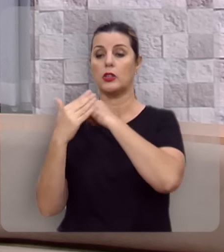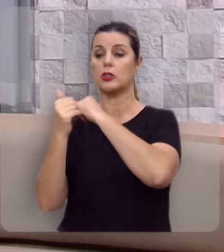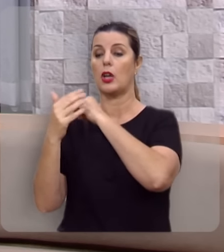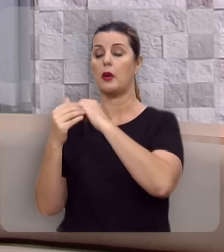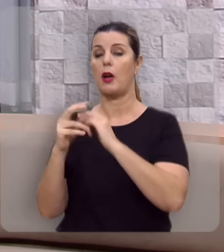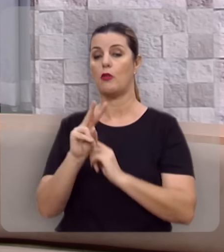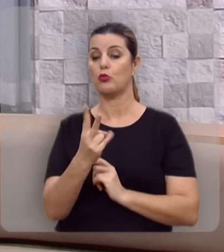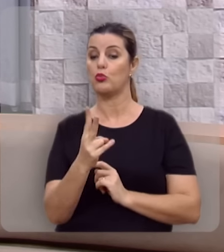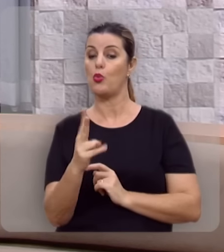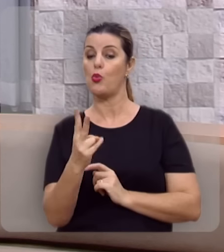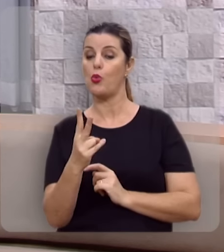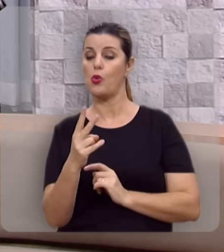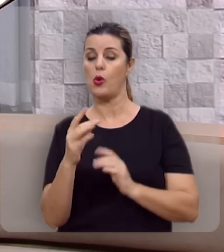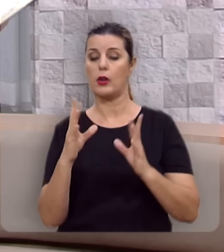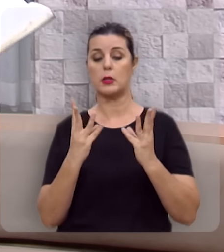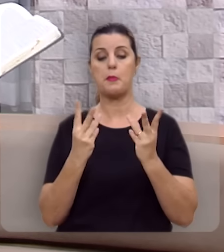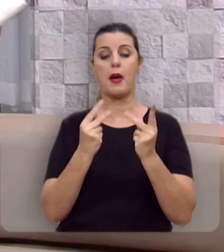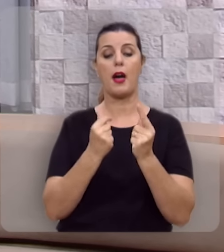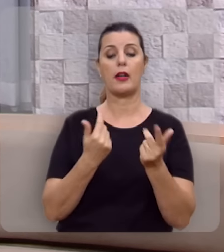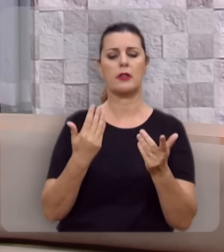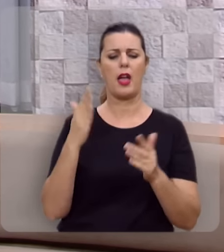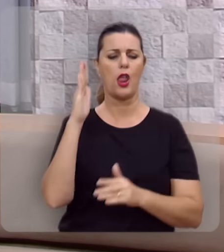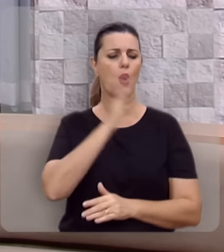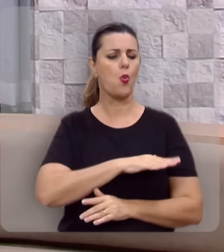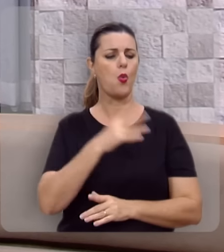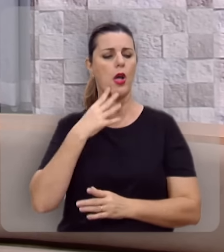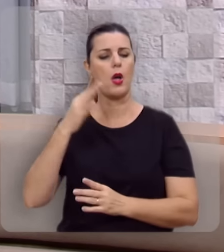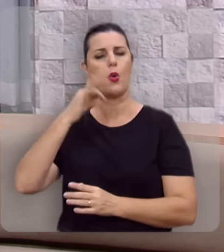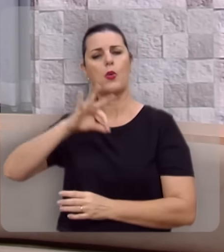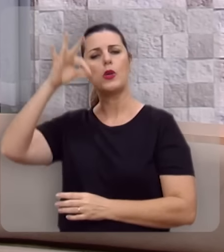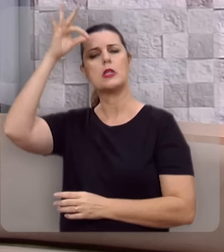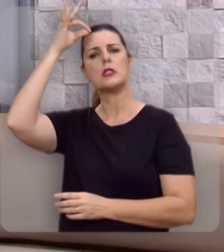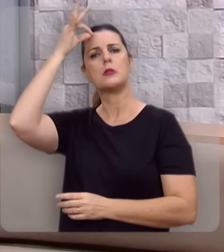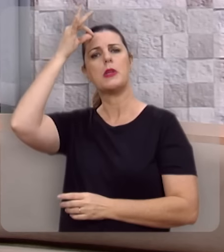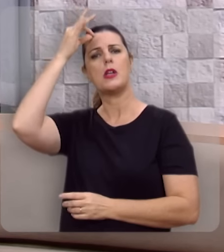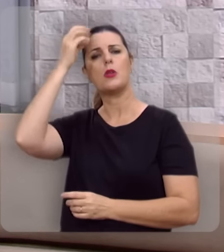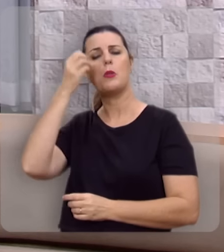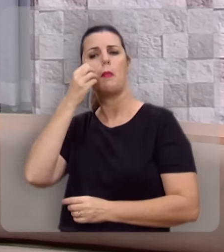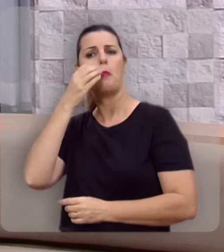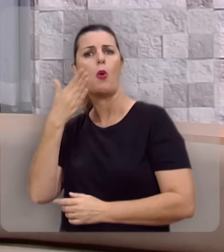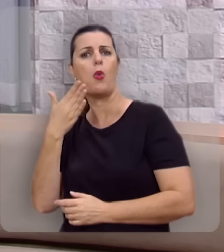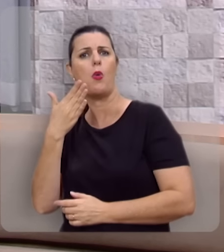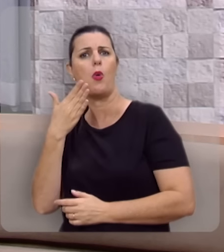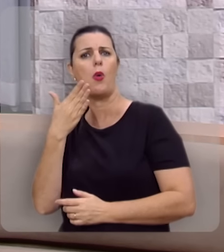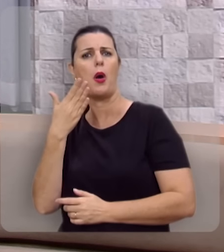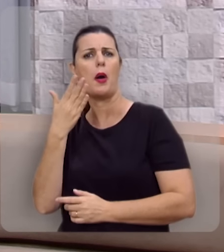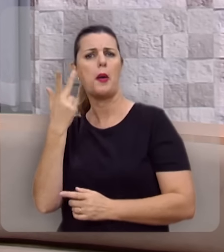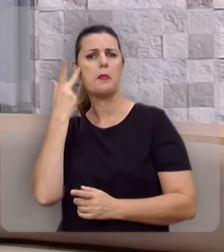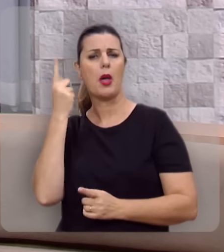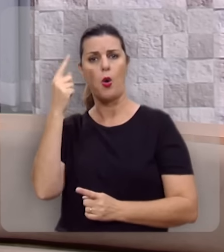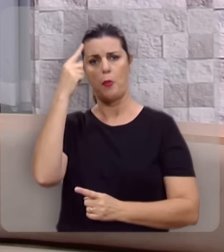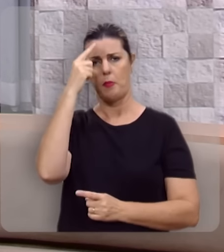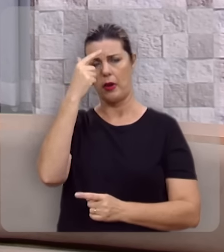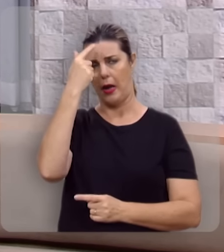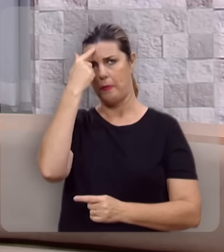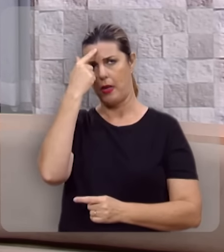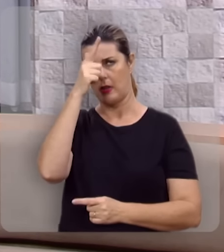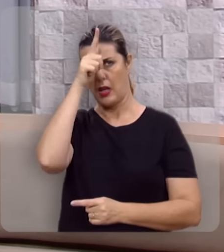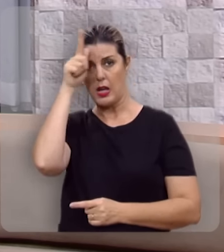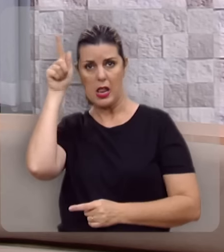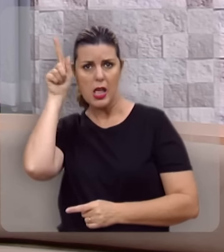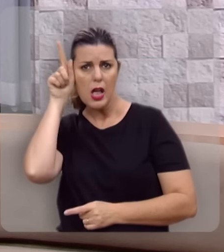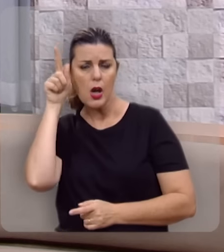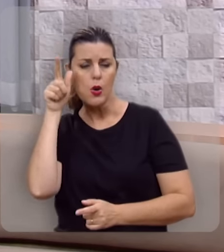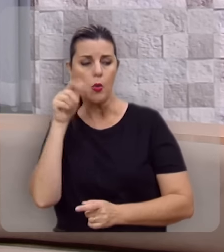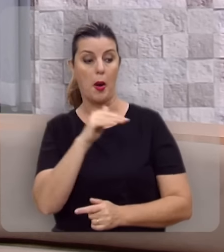no chamado dualismo, que a matéria era essencialmente má e o espírito era essencialmente bom. Então, para a cabeça de um grego